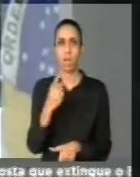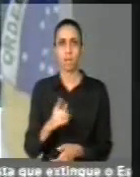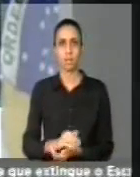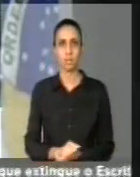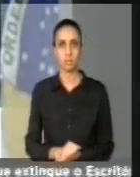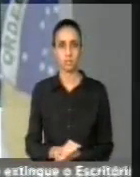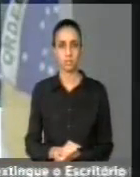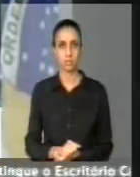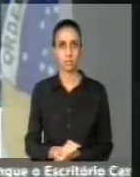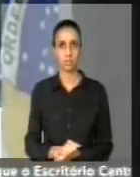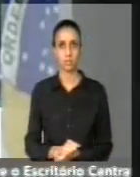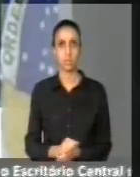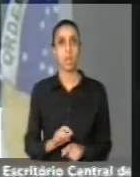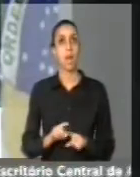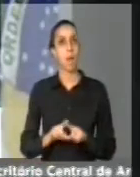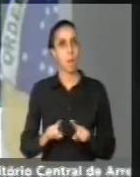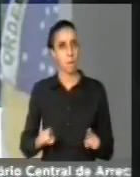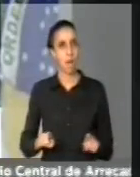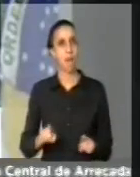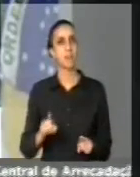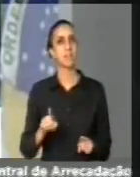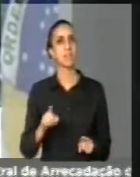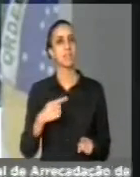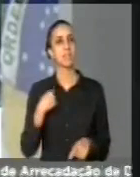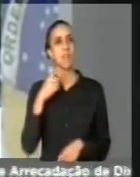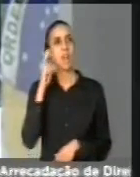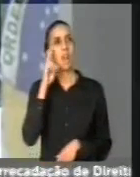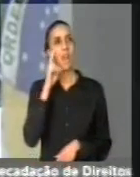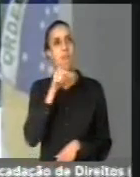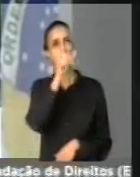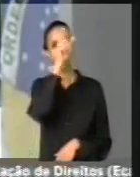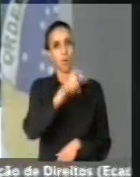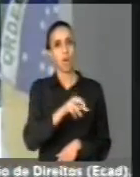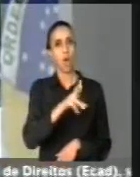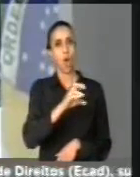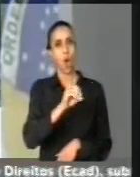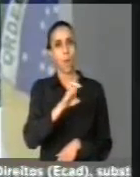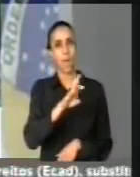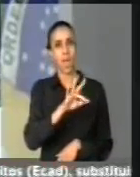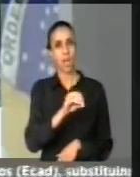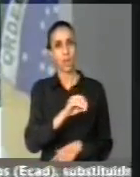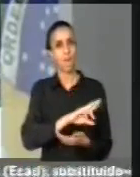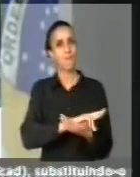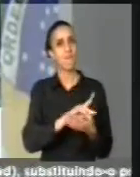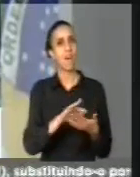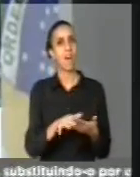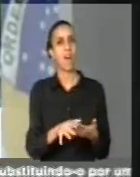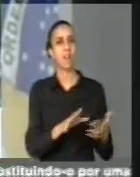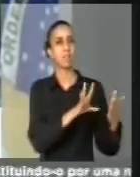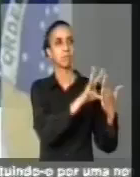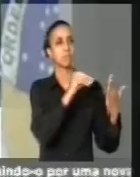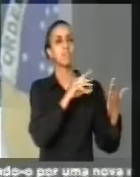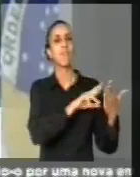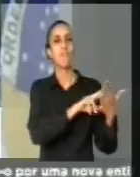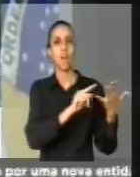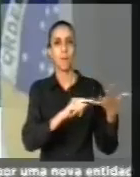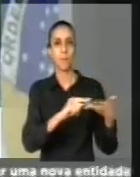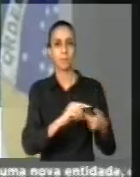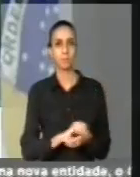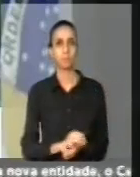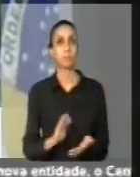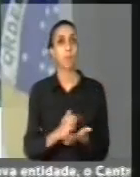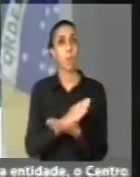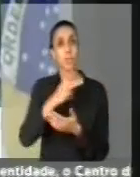de exemplos deixados por Roberto Campos nessa casa. Existem homens que partiram